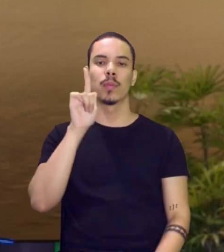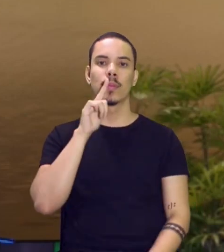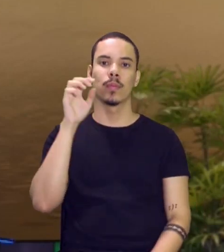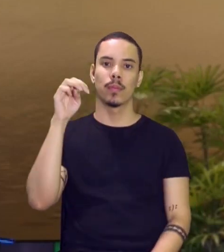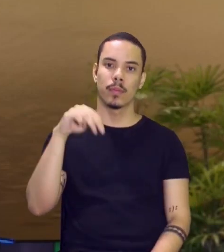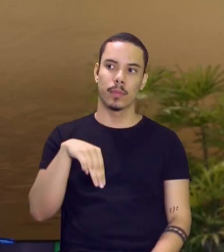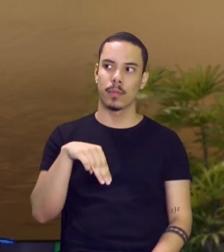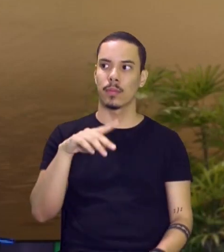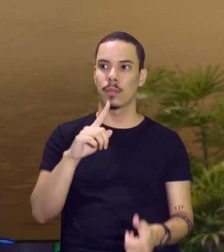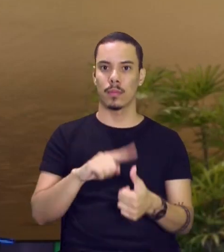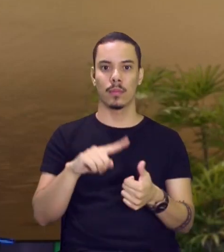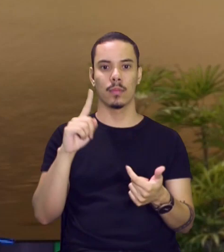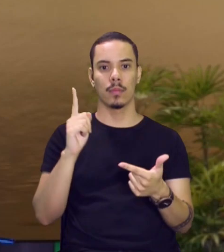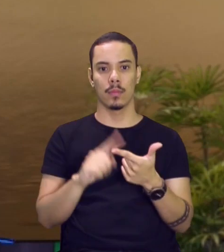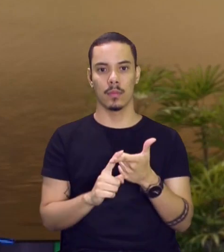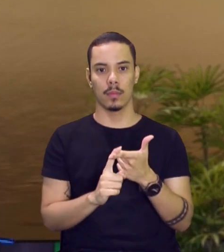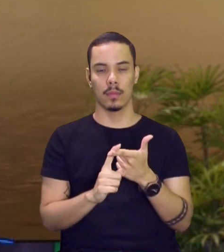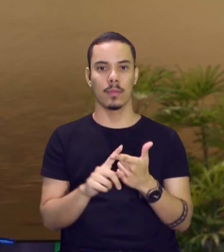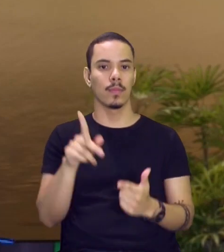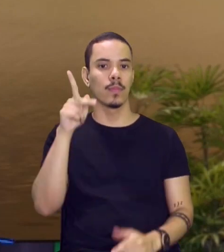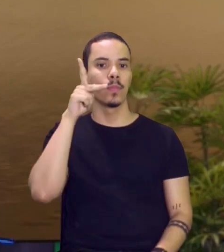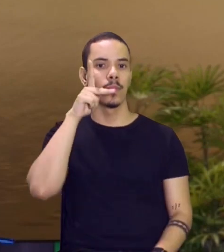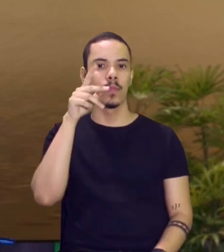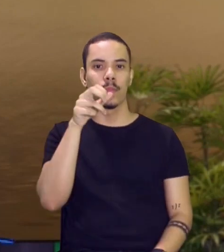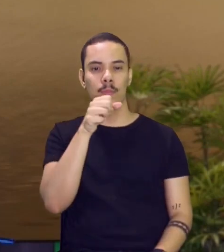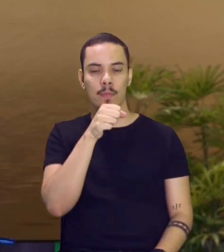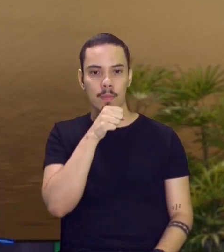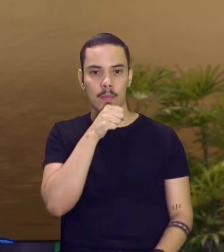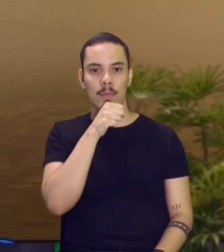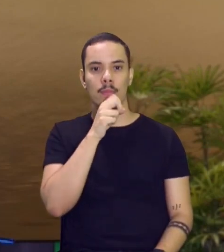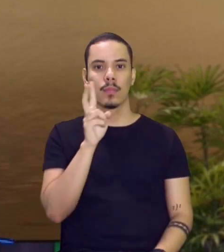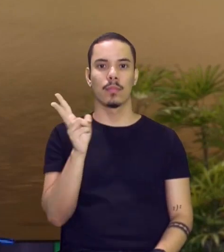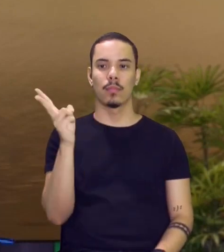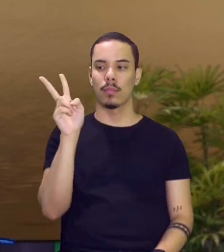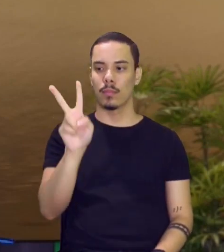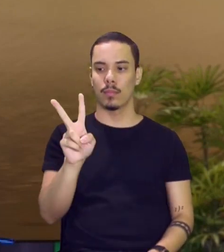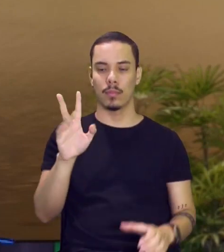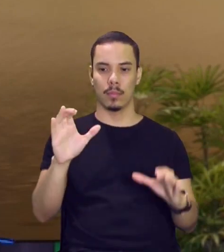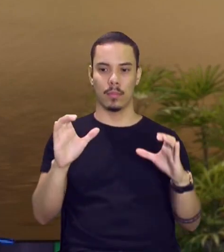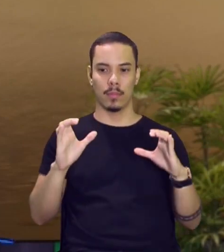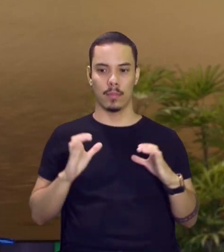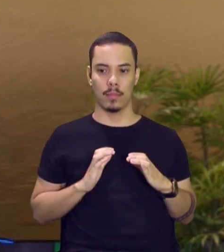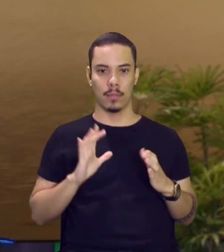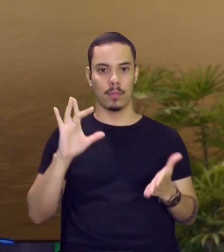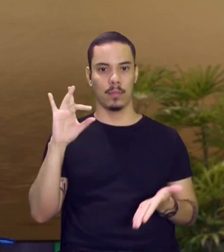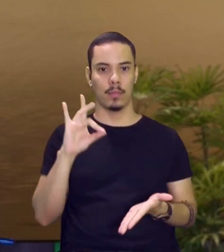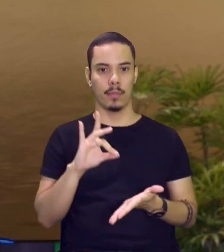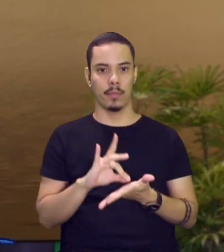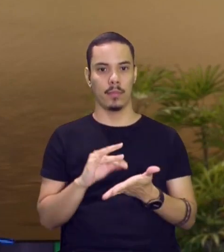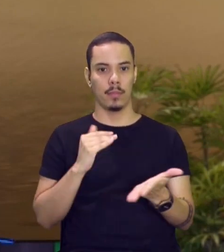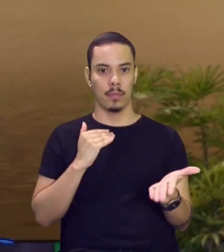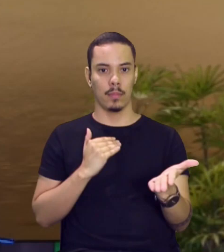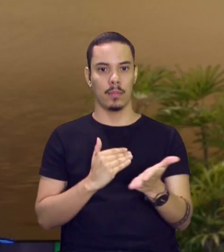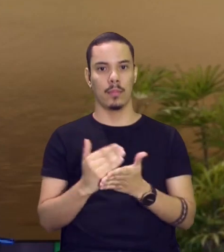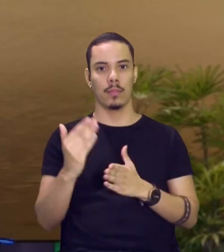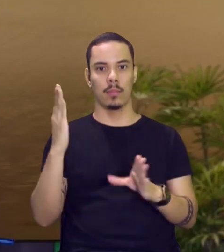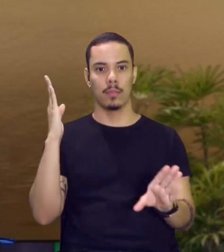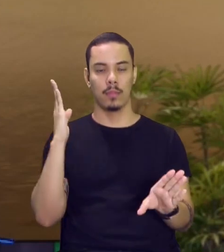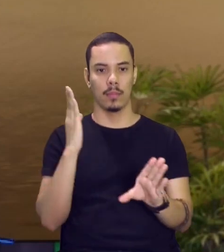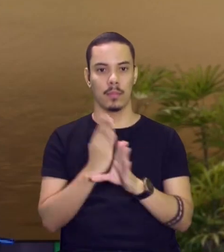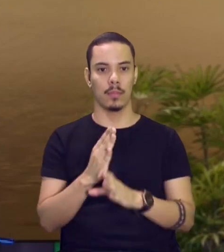Guajará-Mirim e Porto Velho são 2 cidades que teve origem com